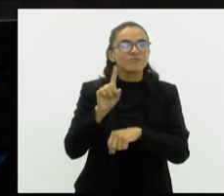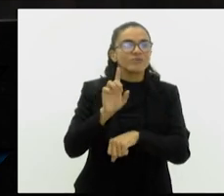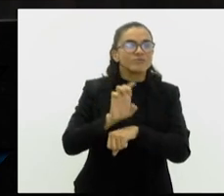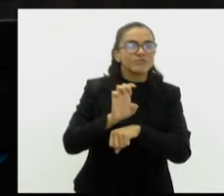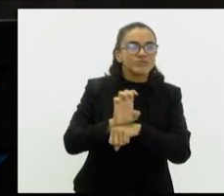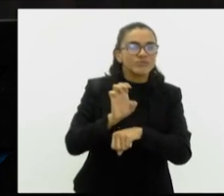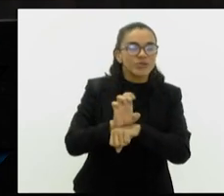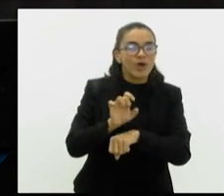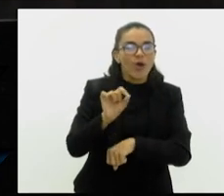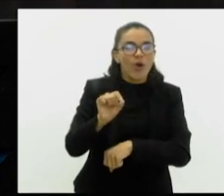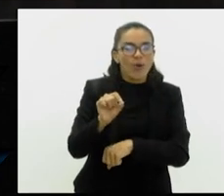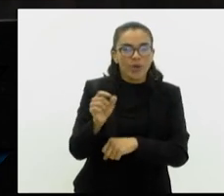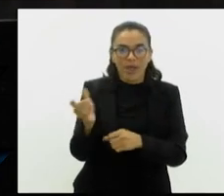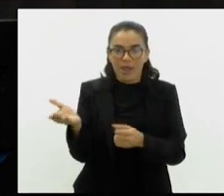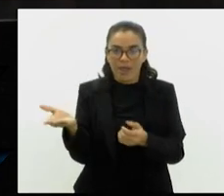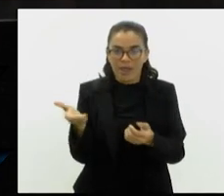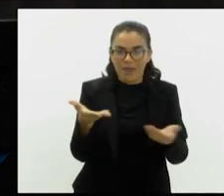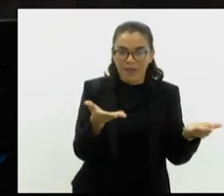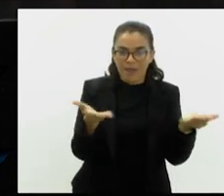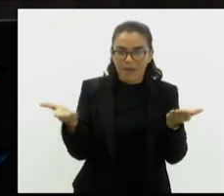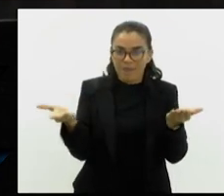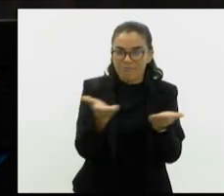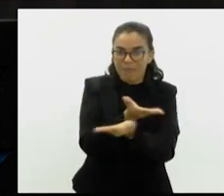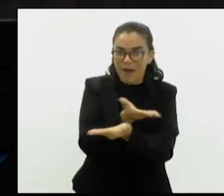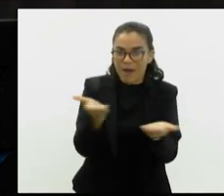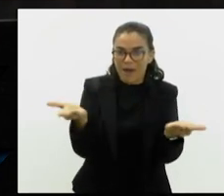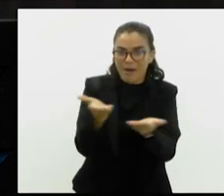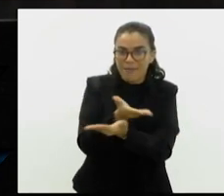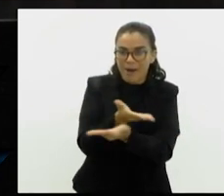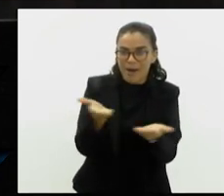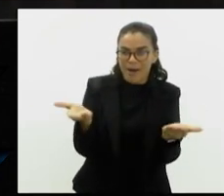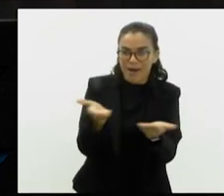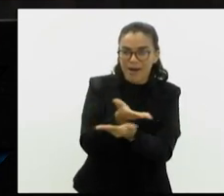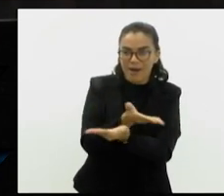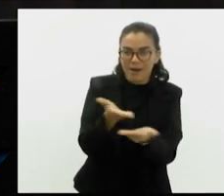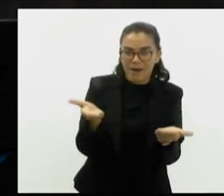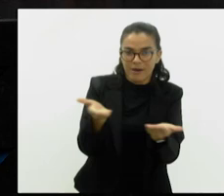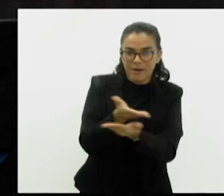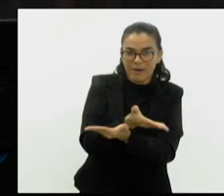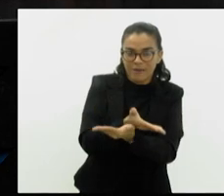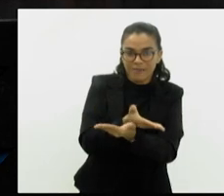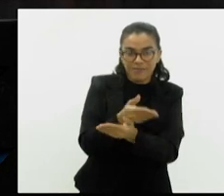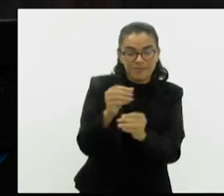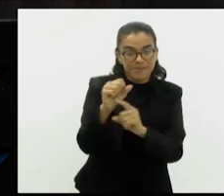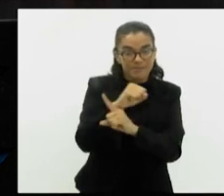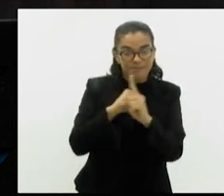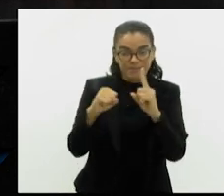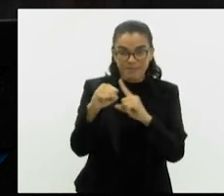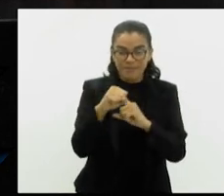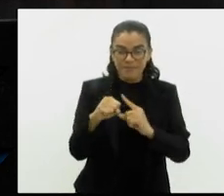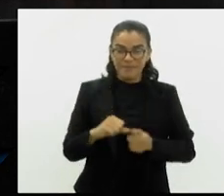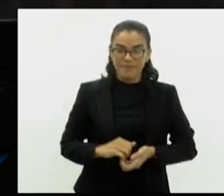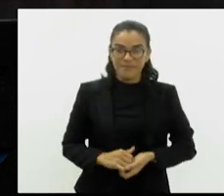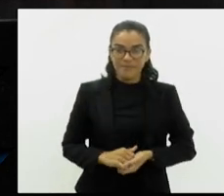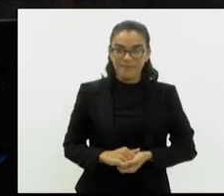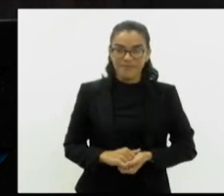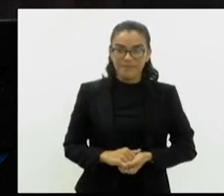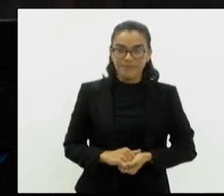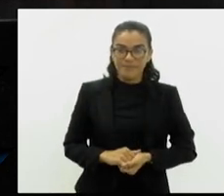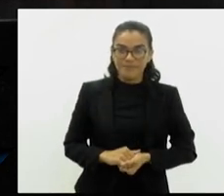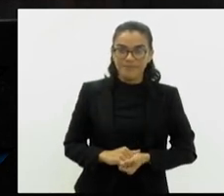é ser mediadora do de conflitos que existem na sociedade